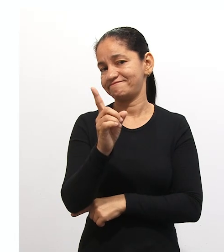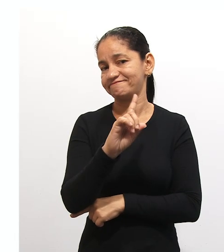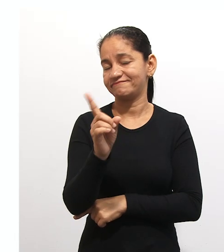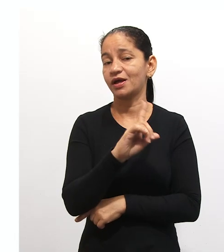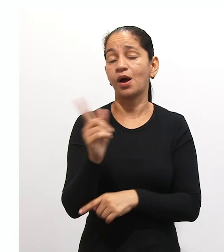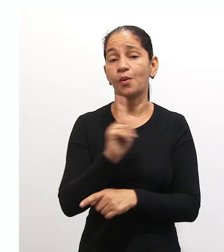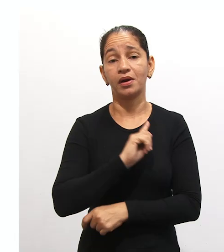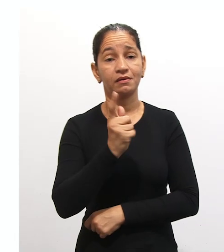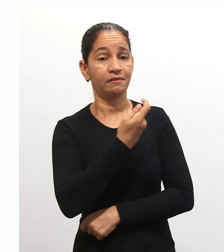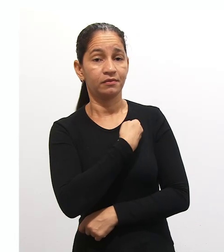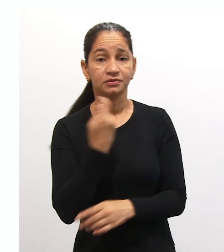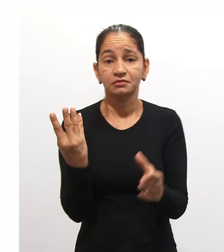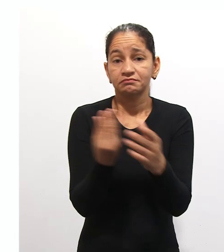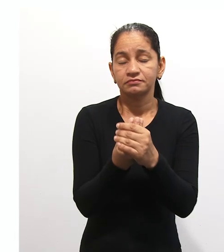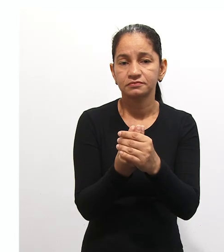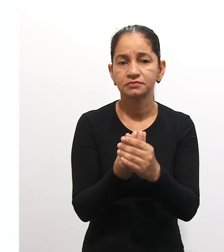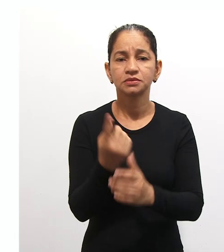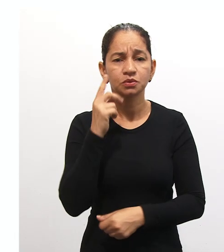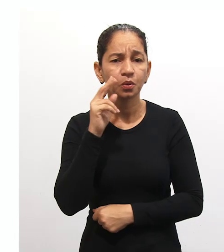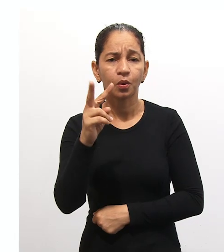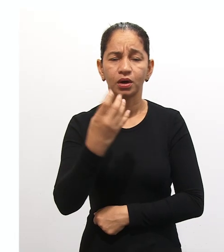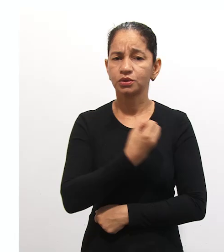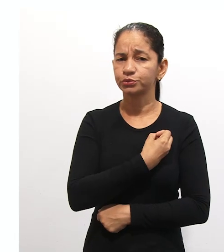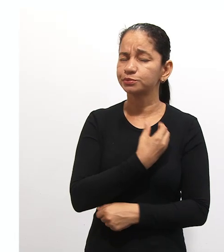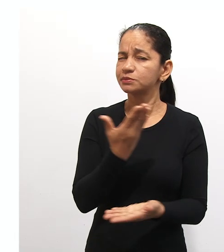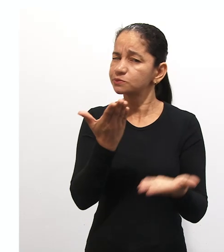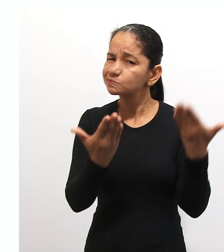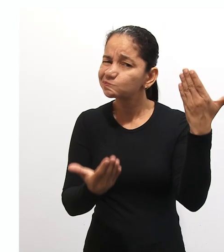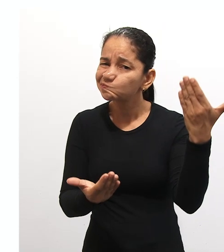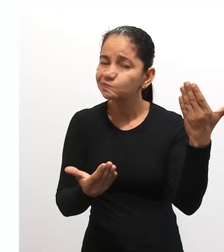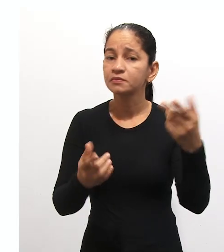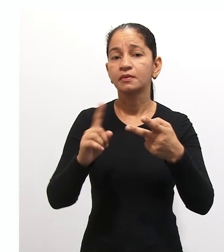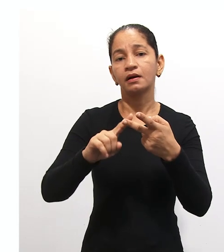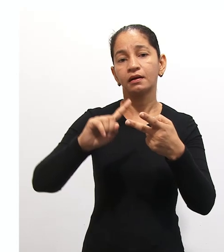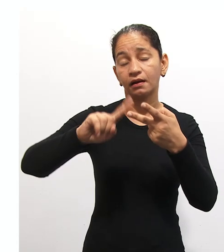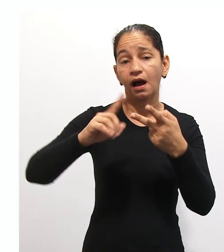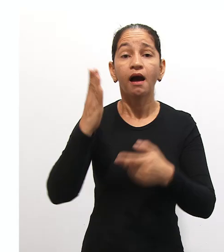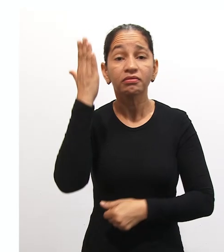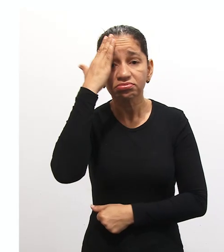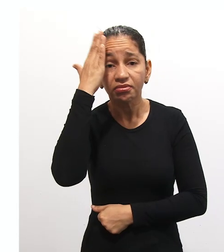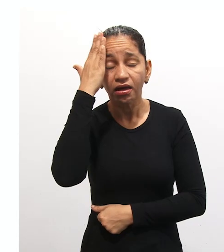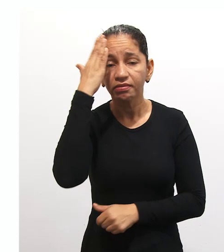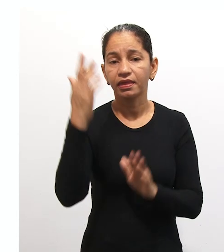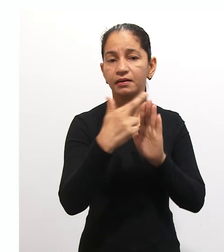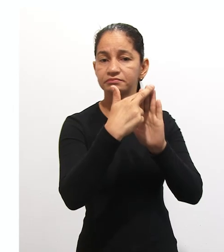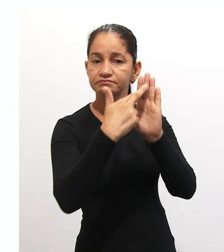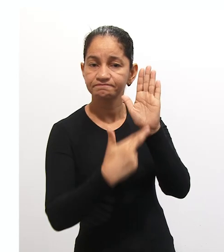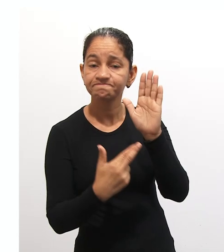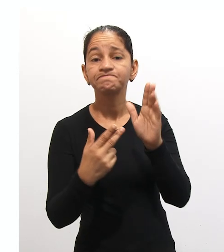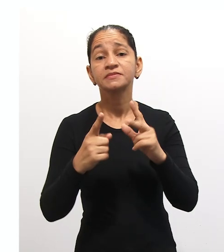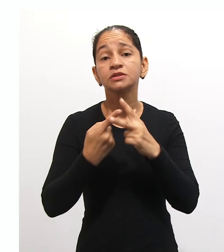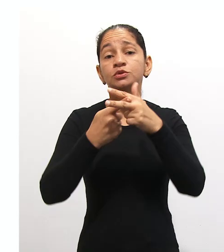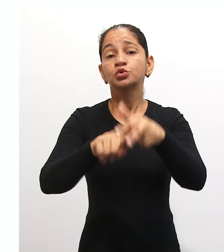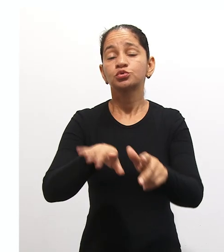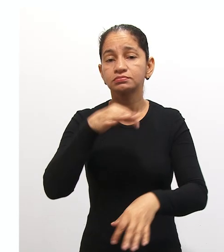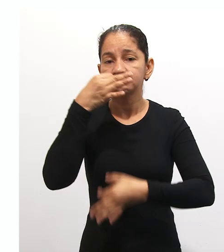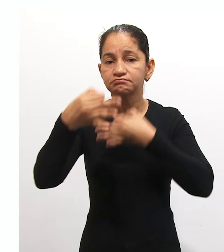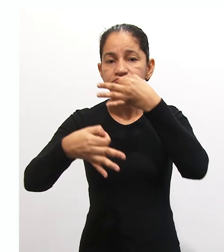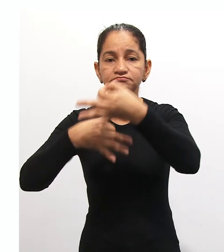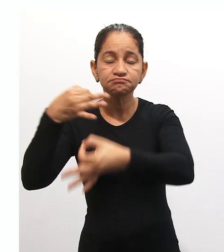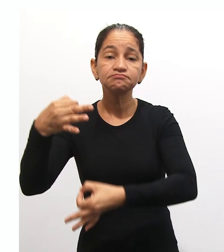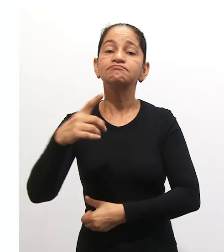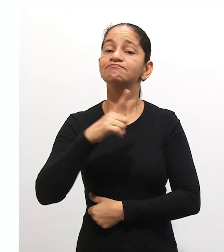que interpreta números e orienta o planejamento, inclusive sugere ações corretivas. O seu papel